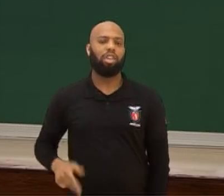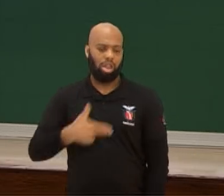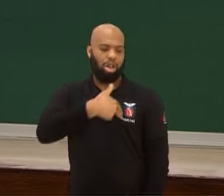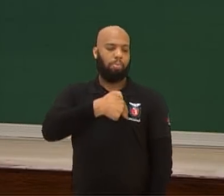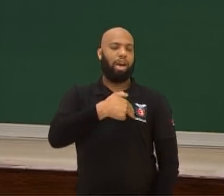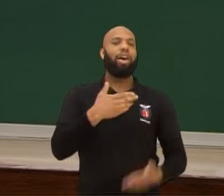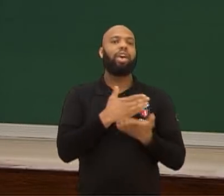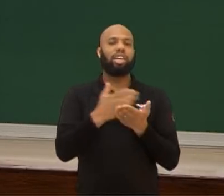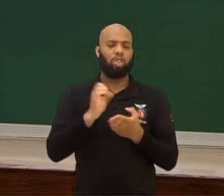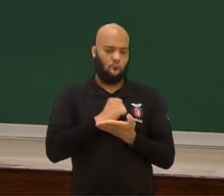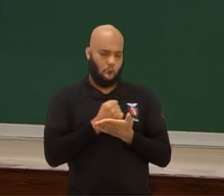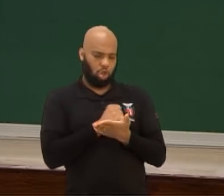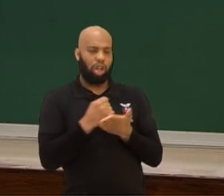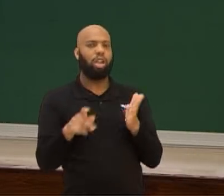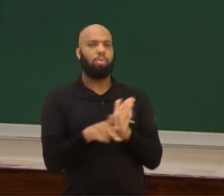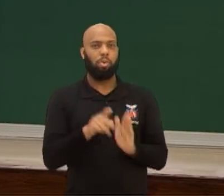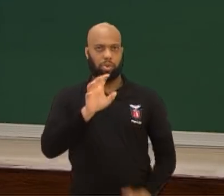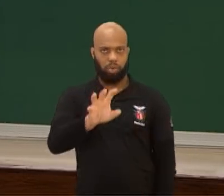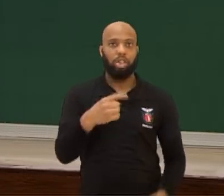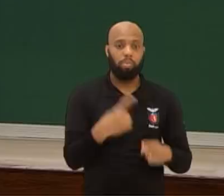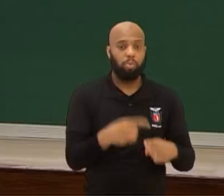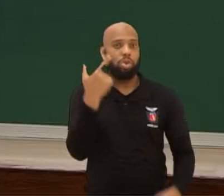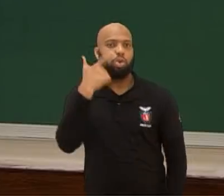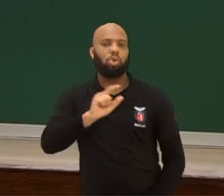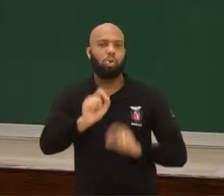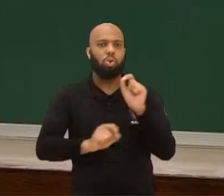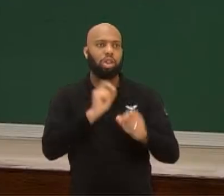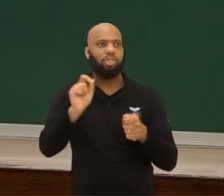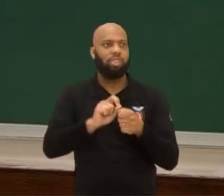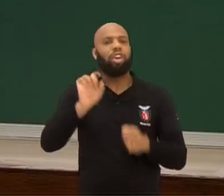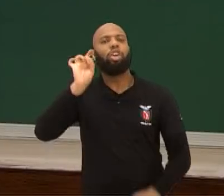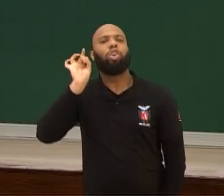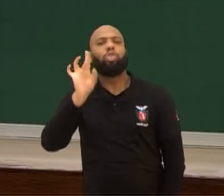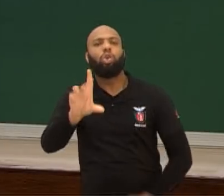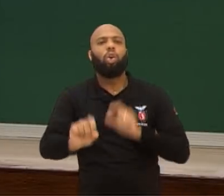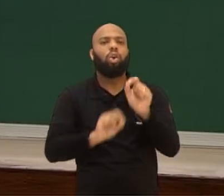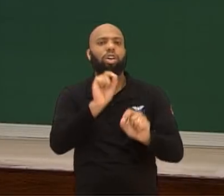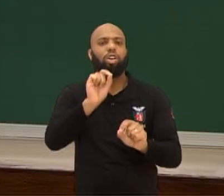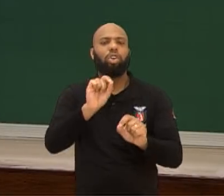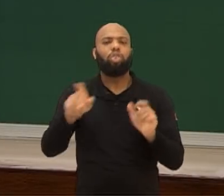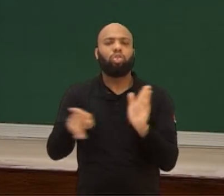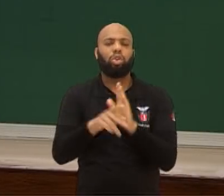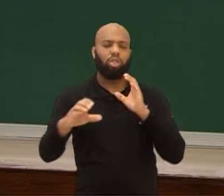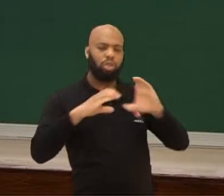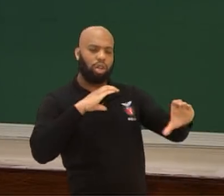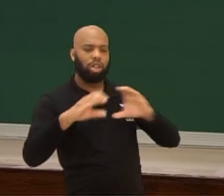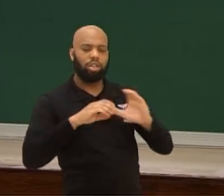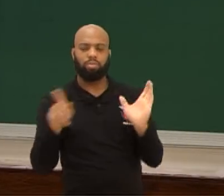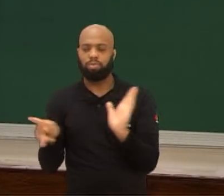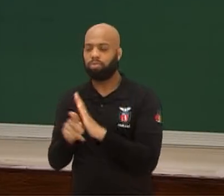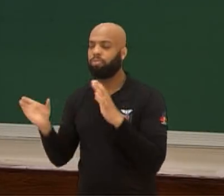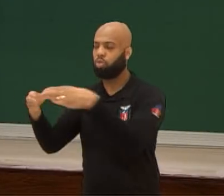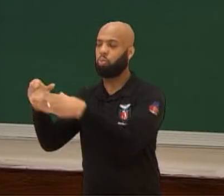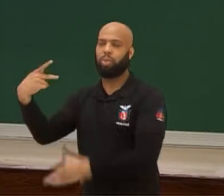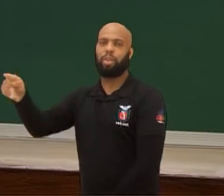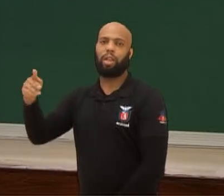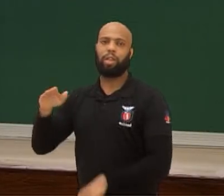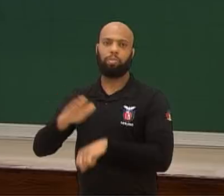essas transmissões na época, porque aí ele conseguia manter apenas a comunicação entre as tropas dele.